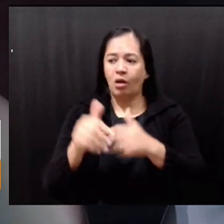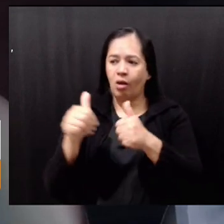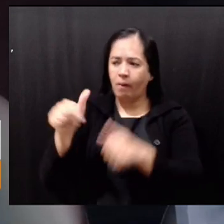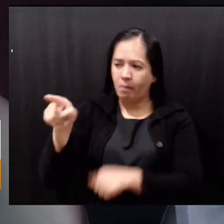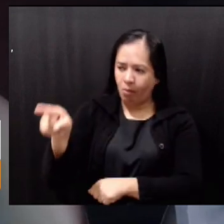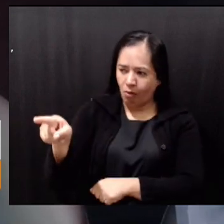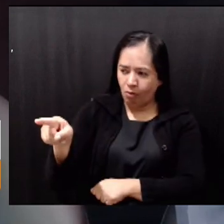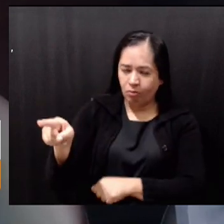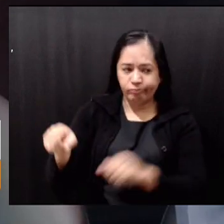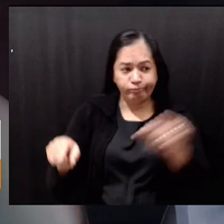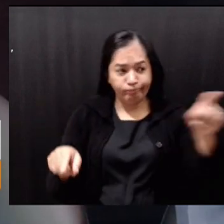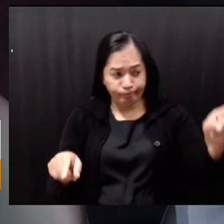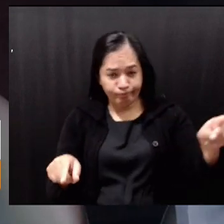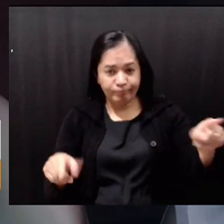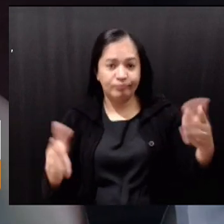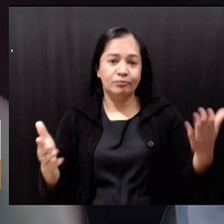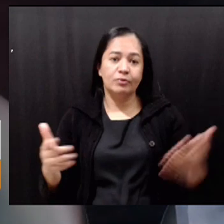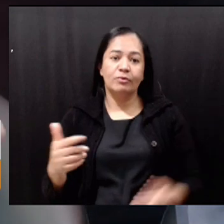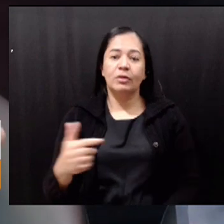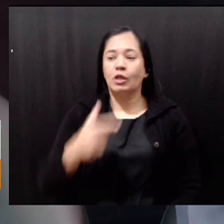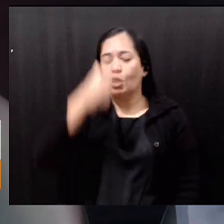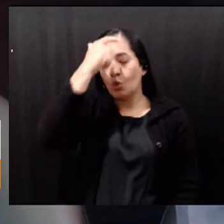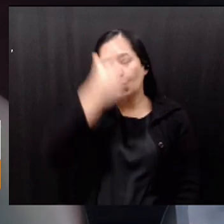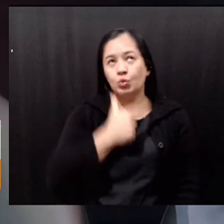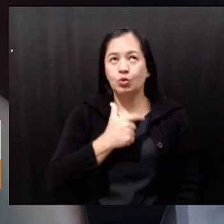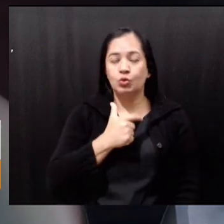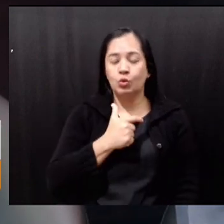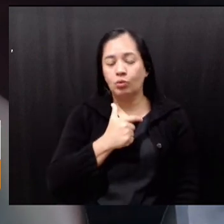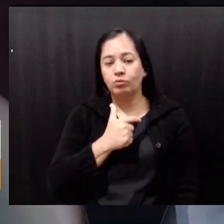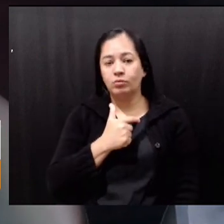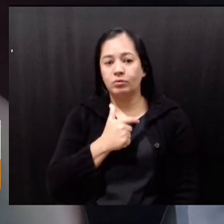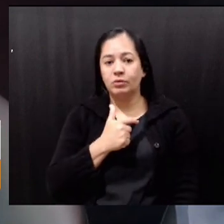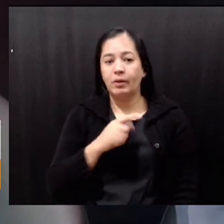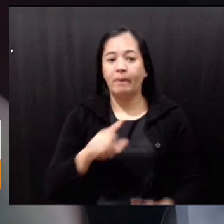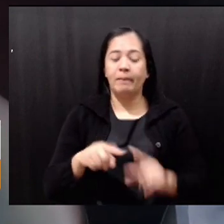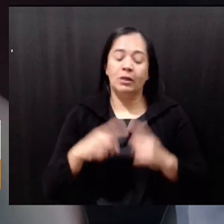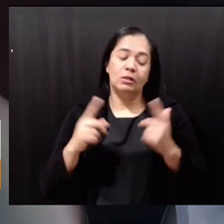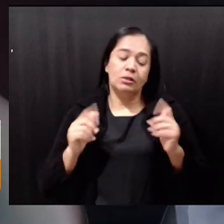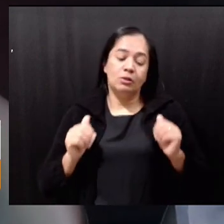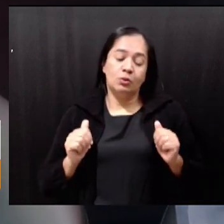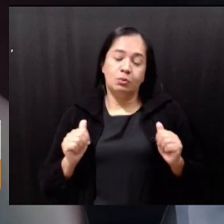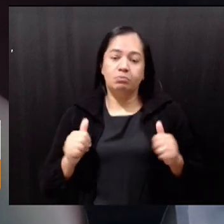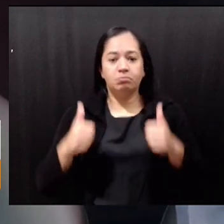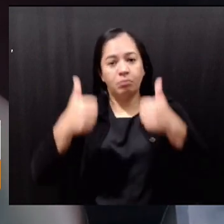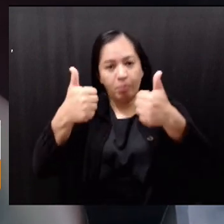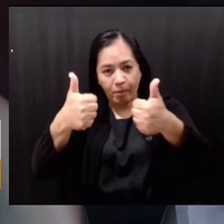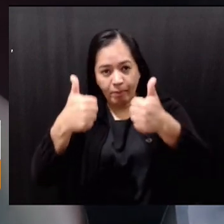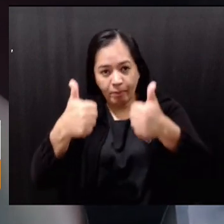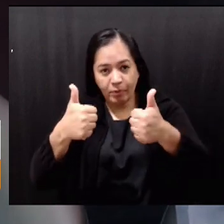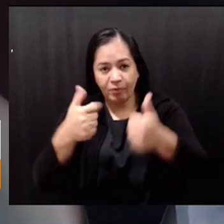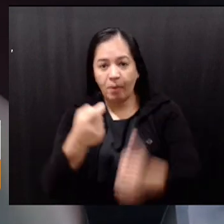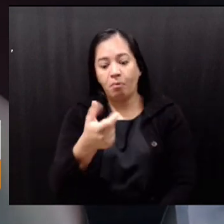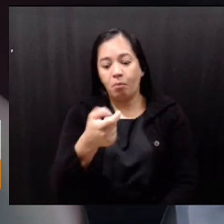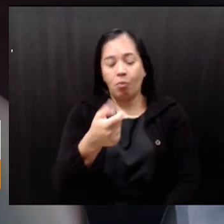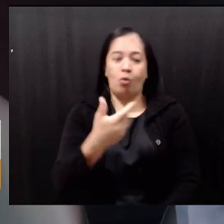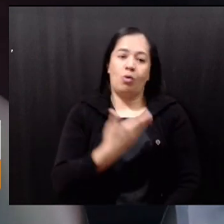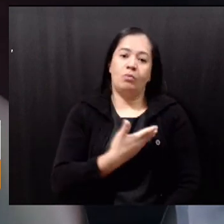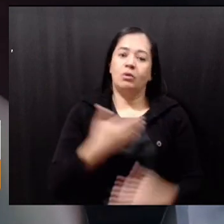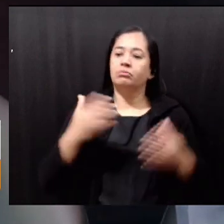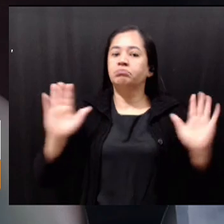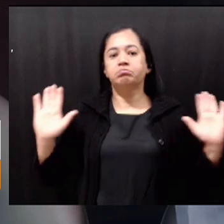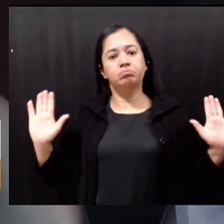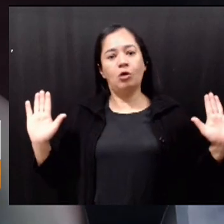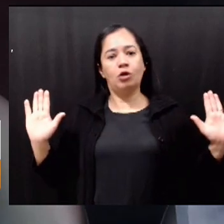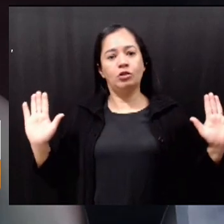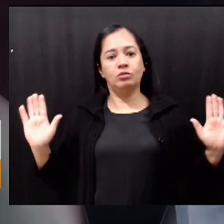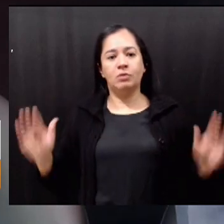Então assim, eu sou um sujeito, de repente, mais recluso. Tudo bem, vou ter poucos amigos de boa qualidade. Eu sou um sujeito